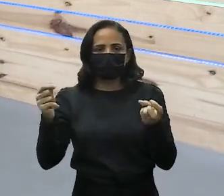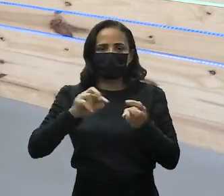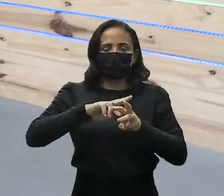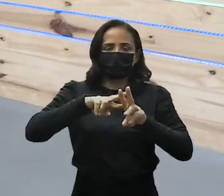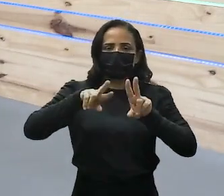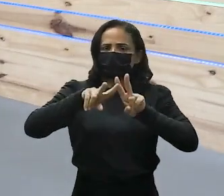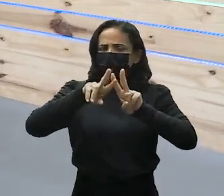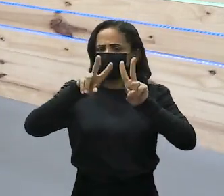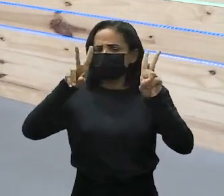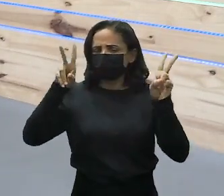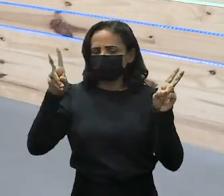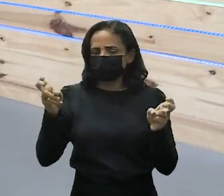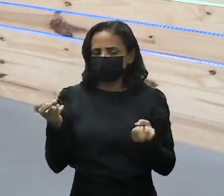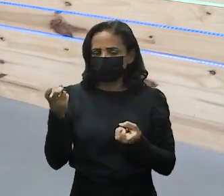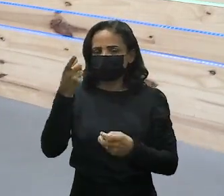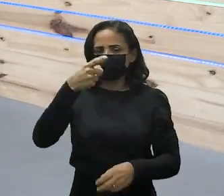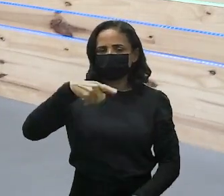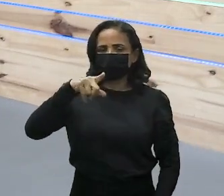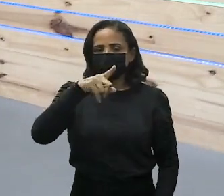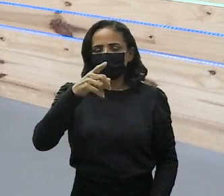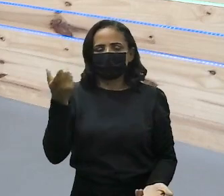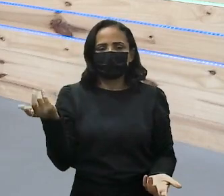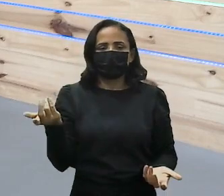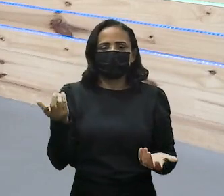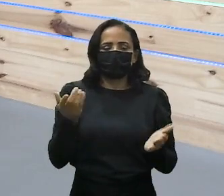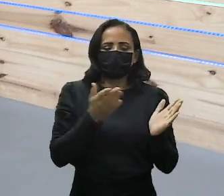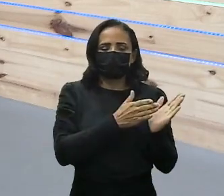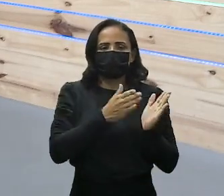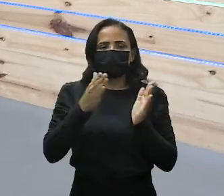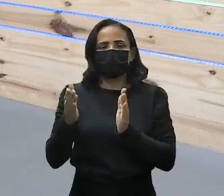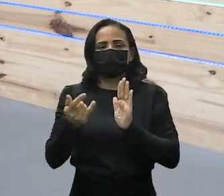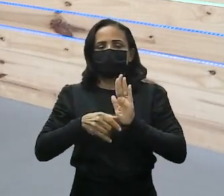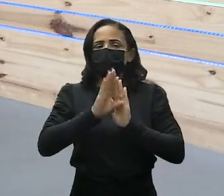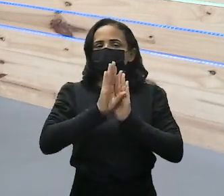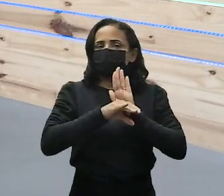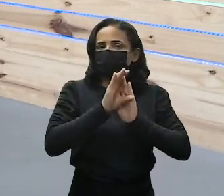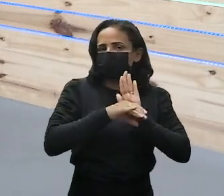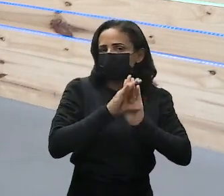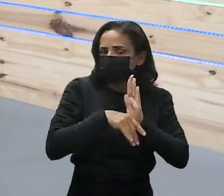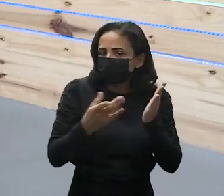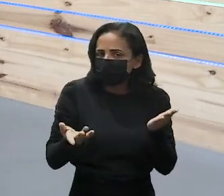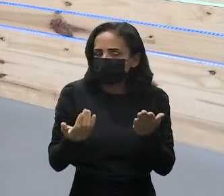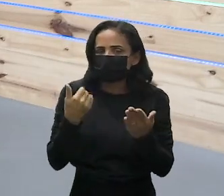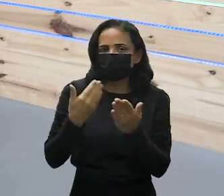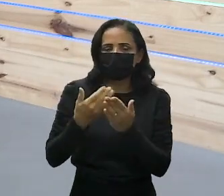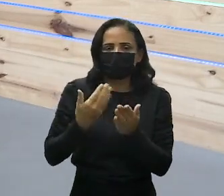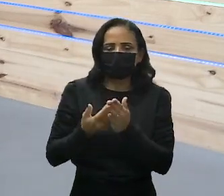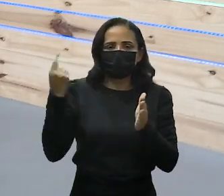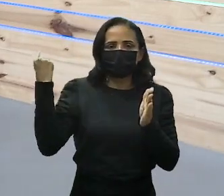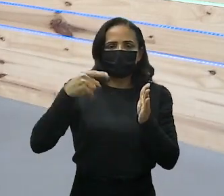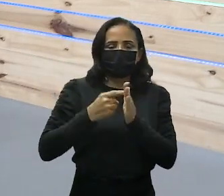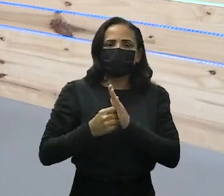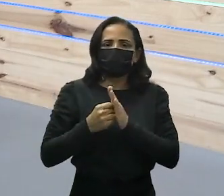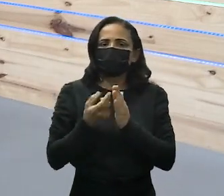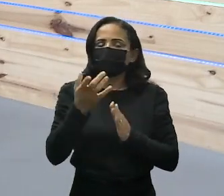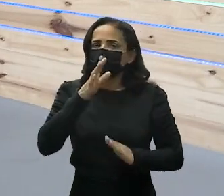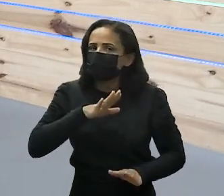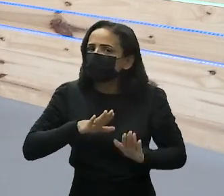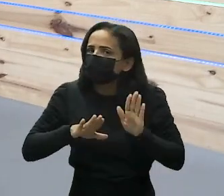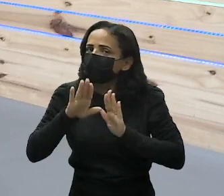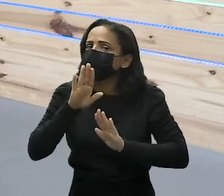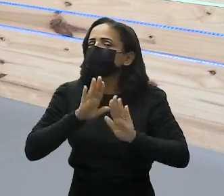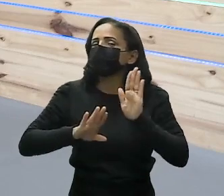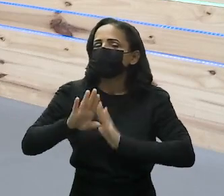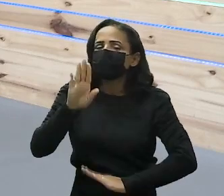engenharia genética, que aí sai um pouquinho dos cálculos e tal e é mais conceito. Agora até a parte de genética mesmo, você toma cuidado que nem todo